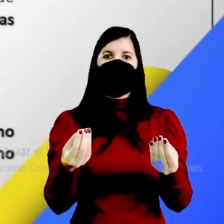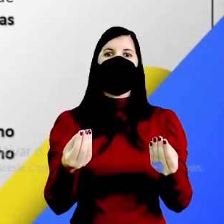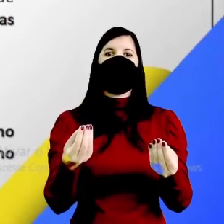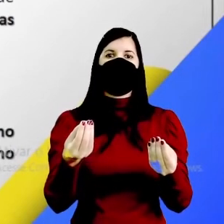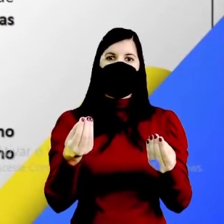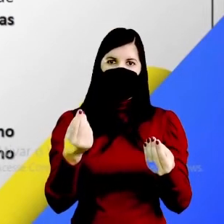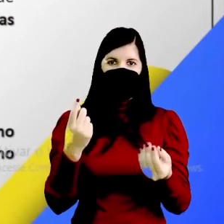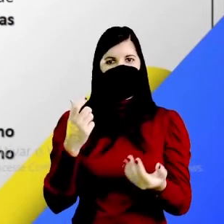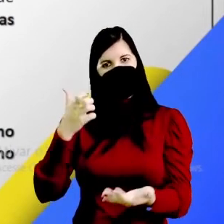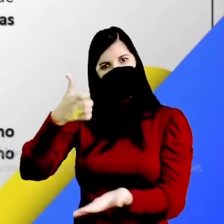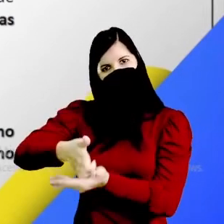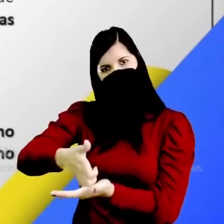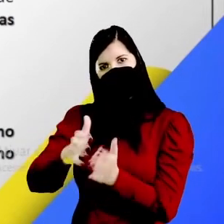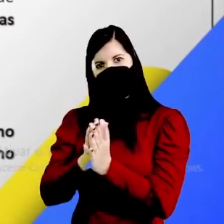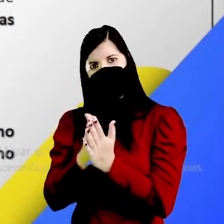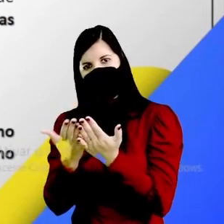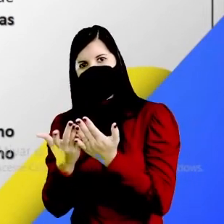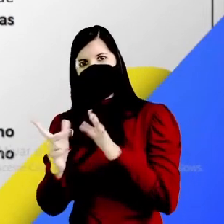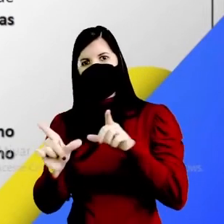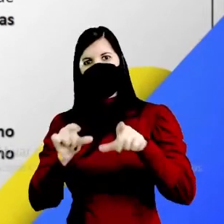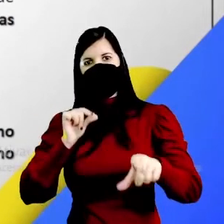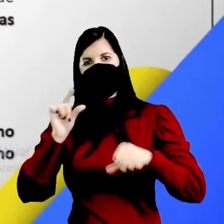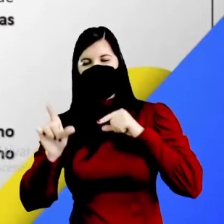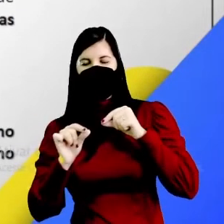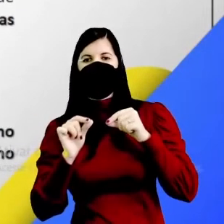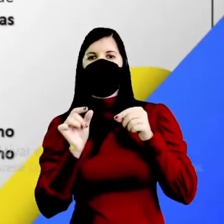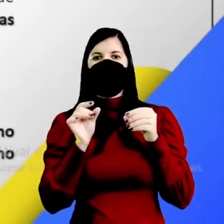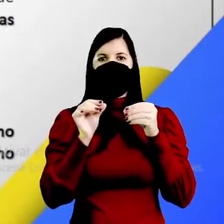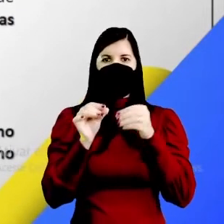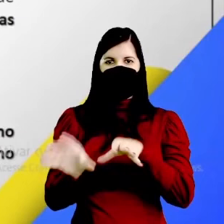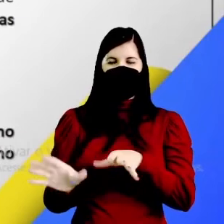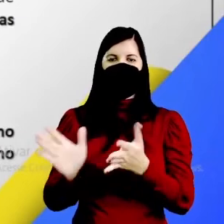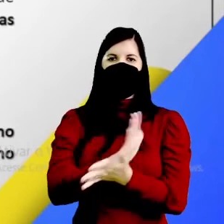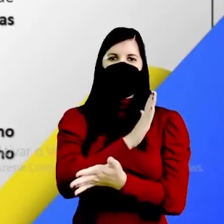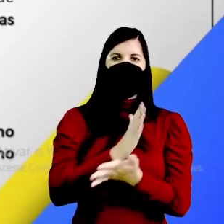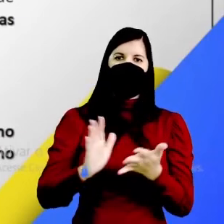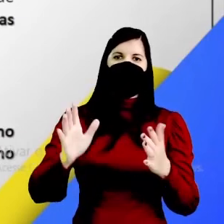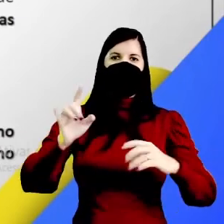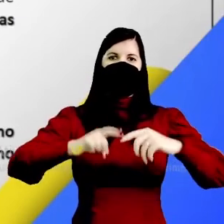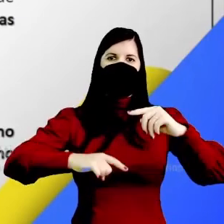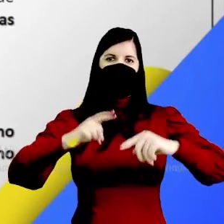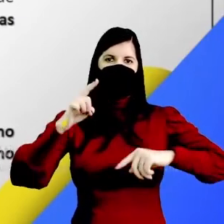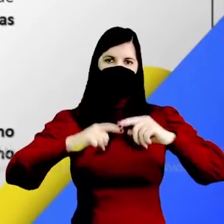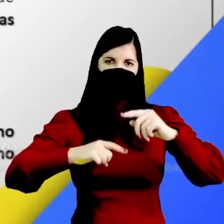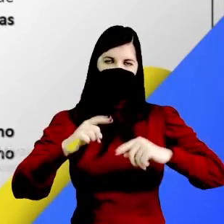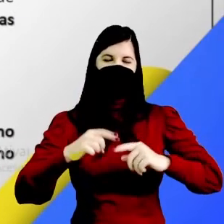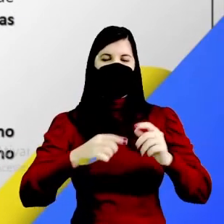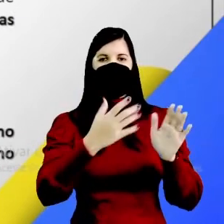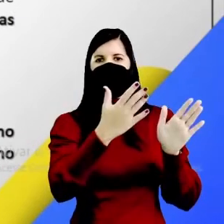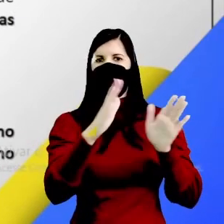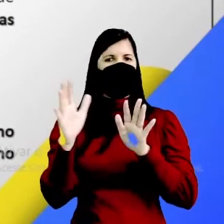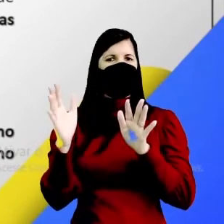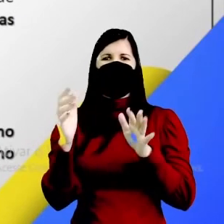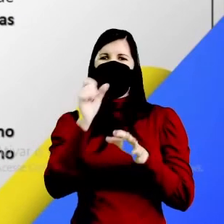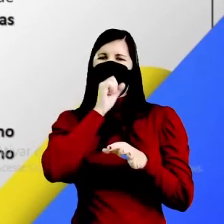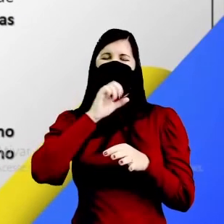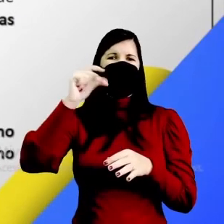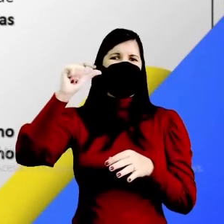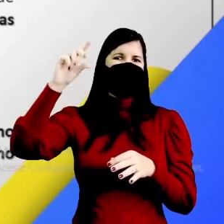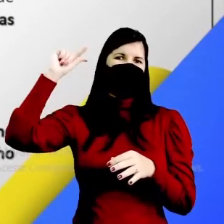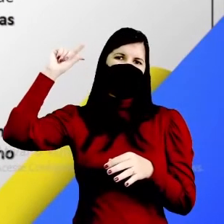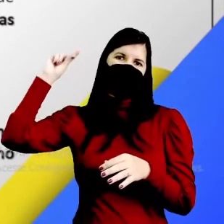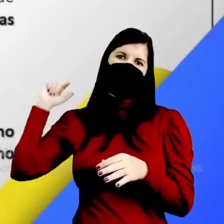aquisição, selecionar, descartar. Tem livro, tem material informacional numa biblioteca que não serve mais. Quem vai definir